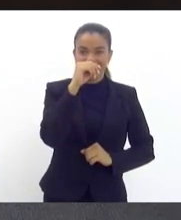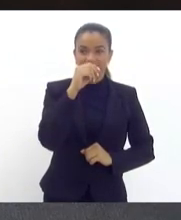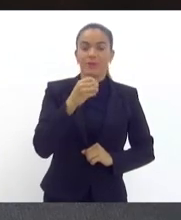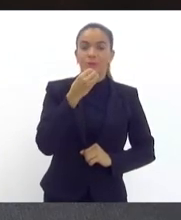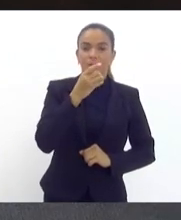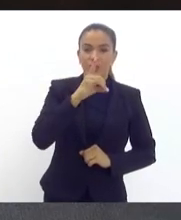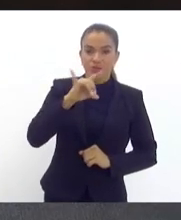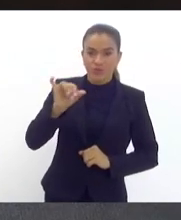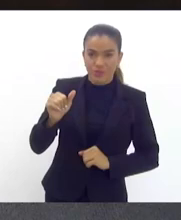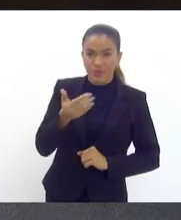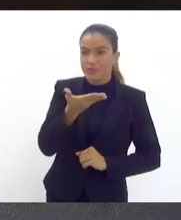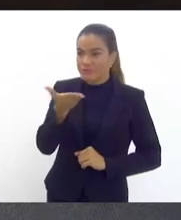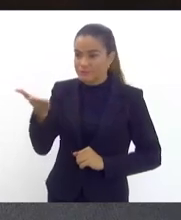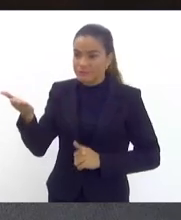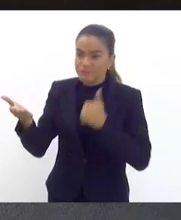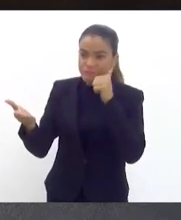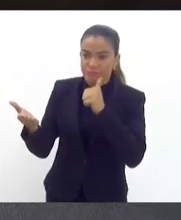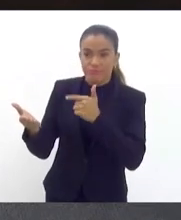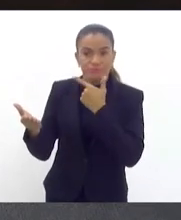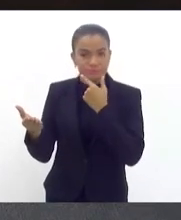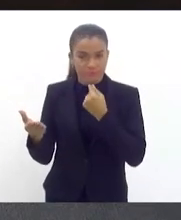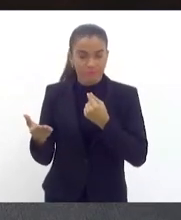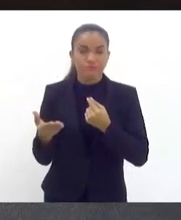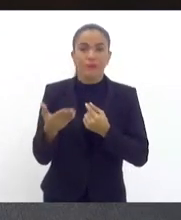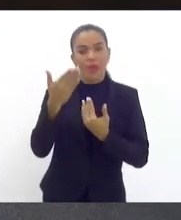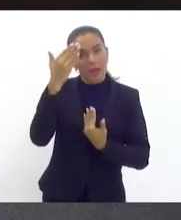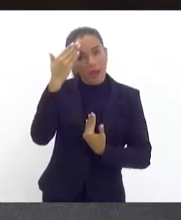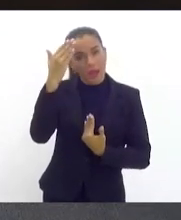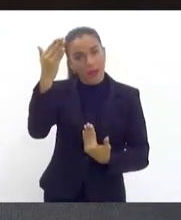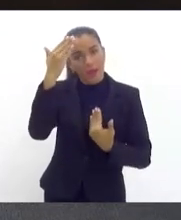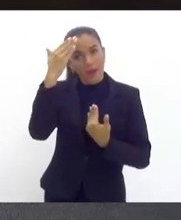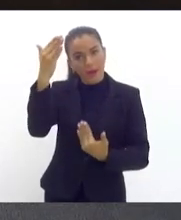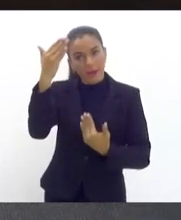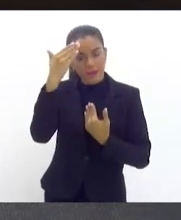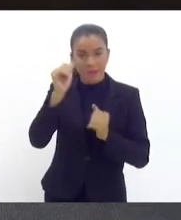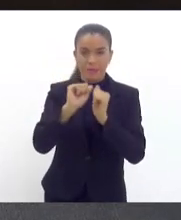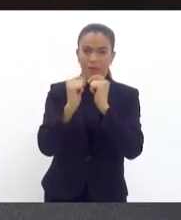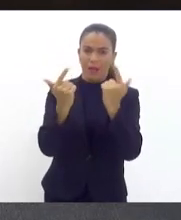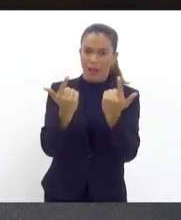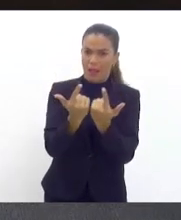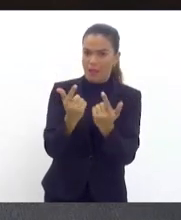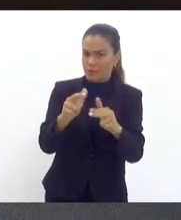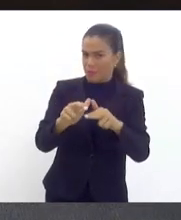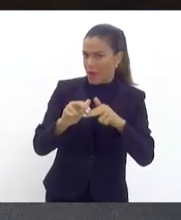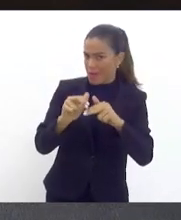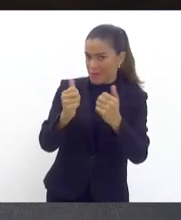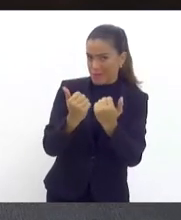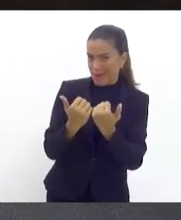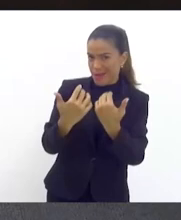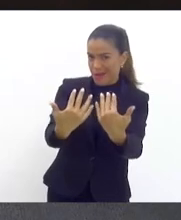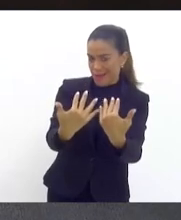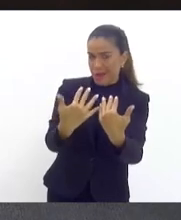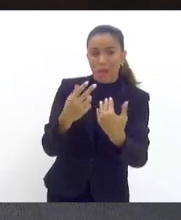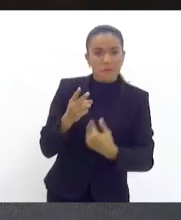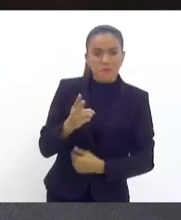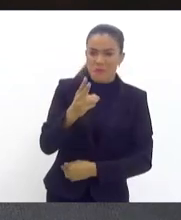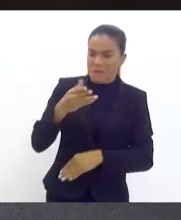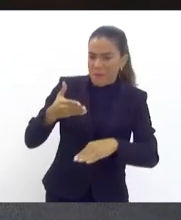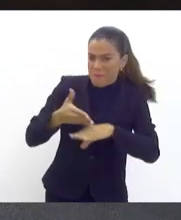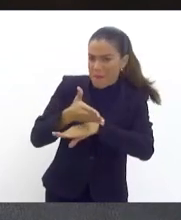Bom dia senhoras e senhores agradecer aí a alérgico por essa comissão eu sempre Participei de todas